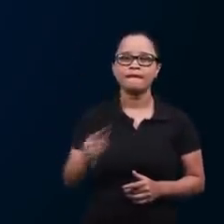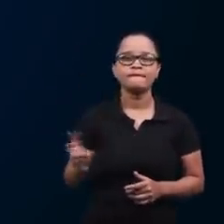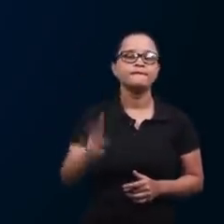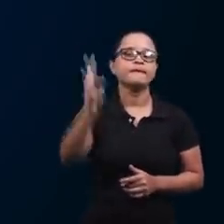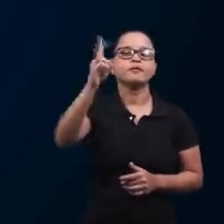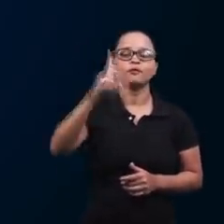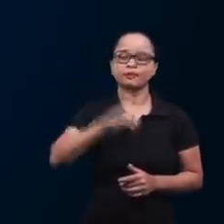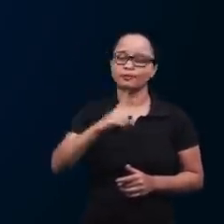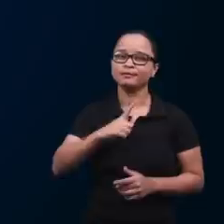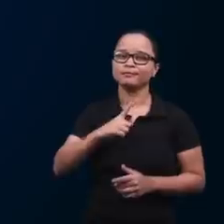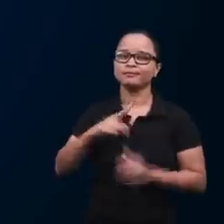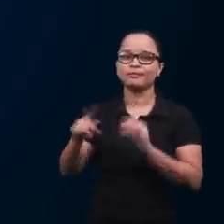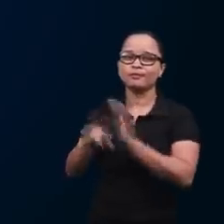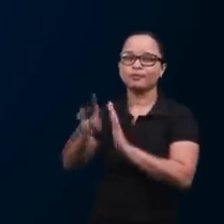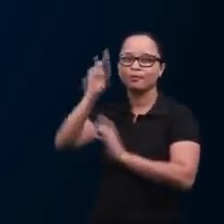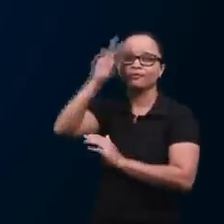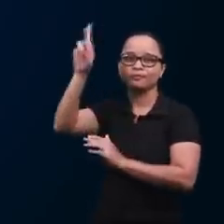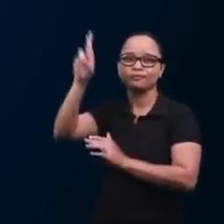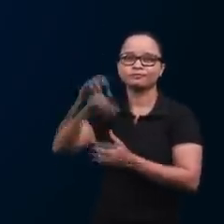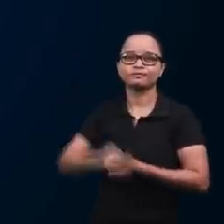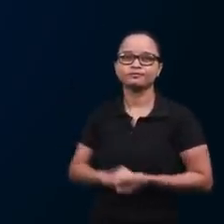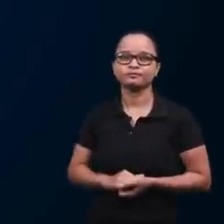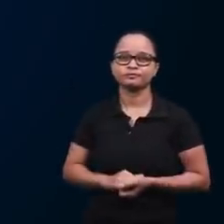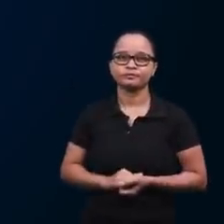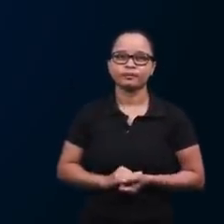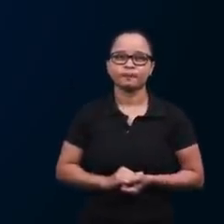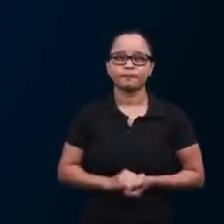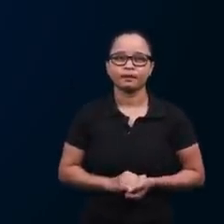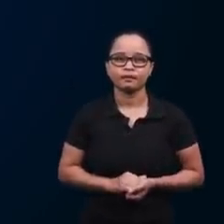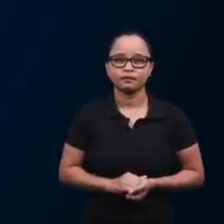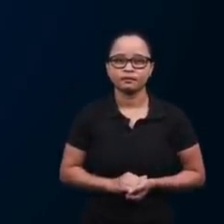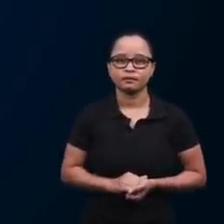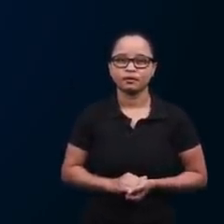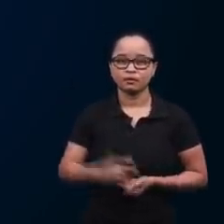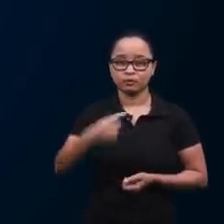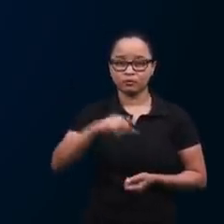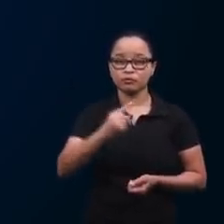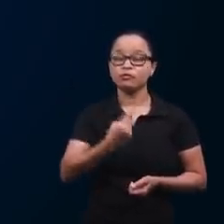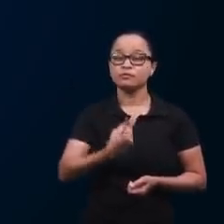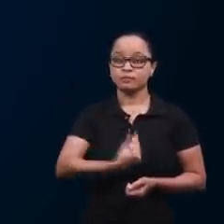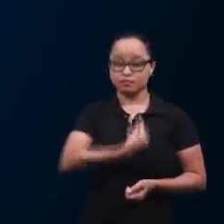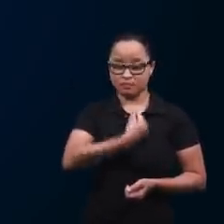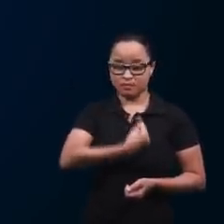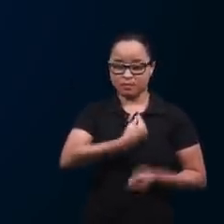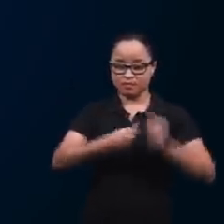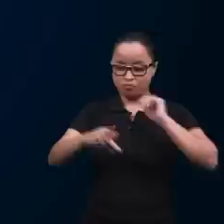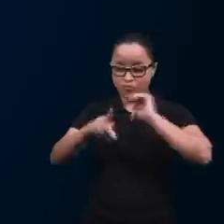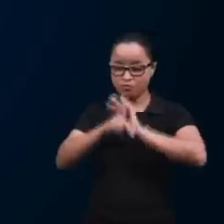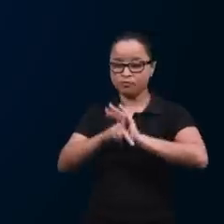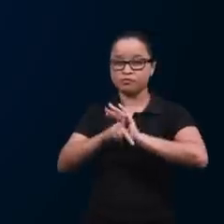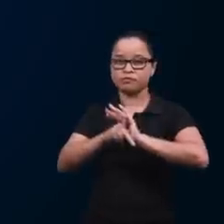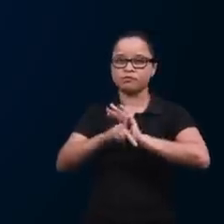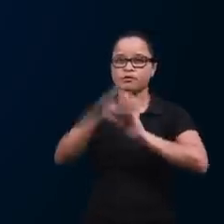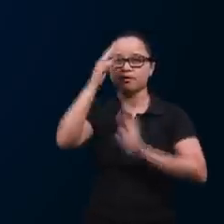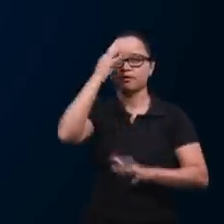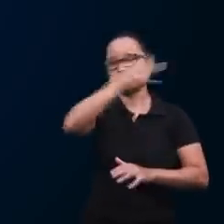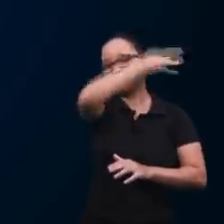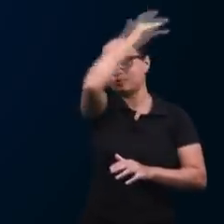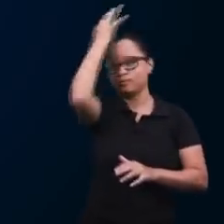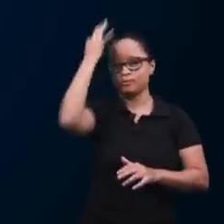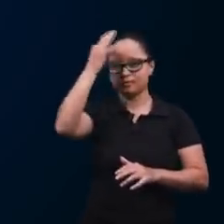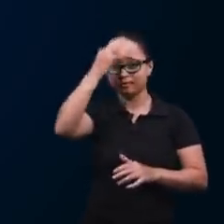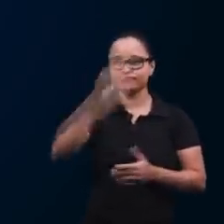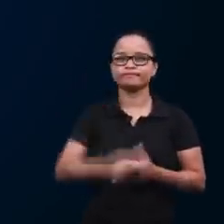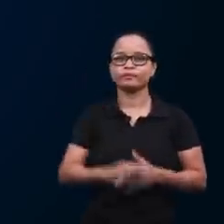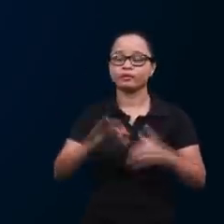em suas mãos nós somos templo do Espírito Santo e por